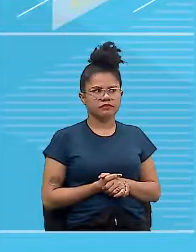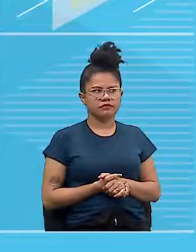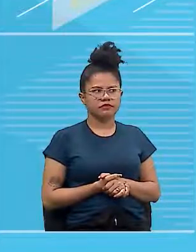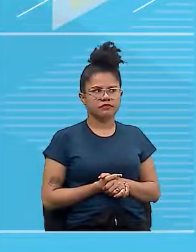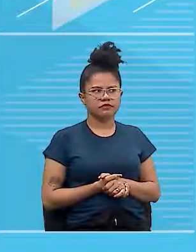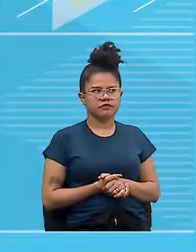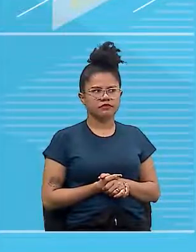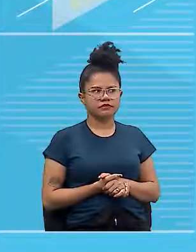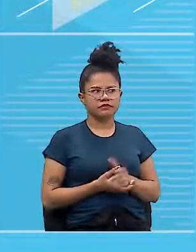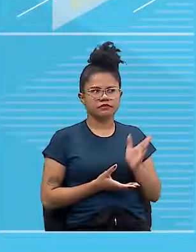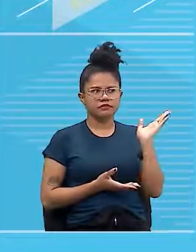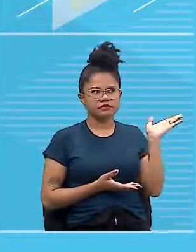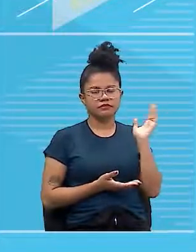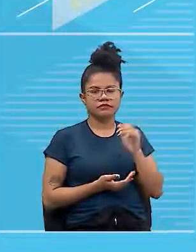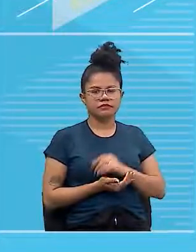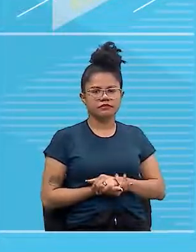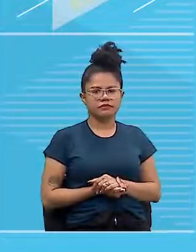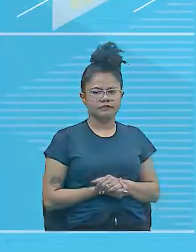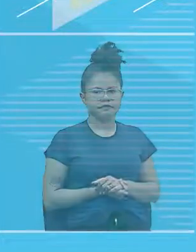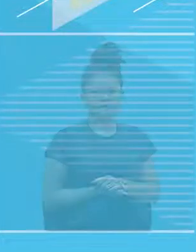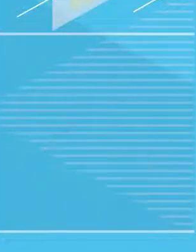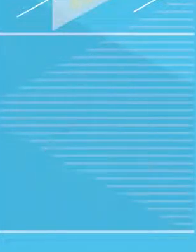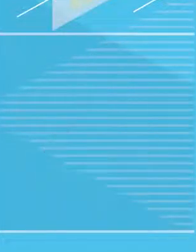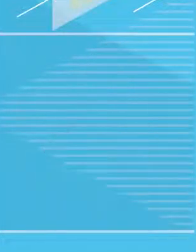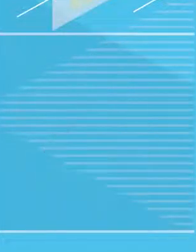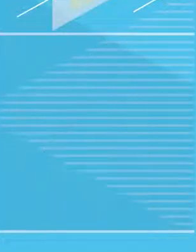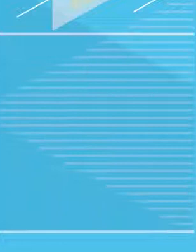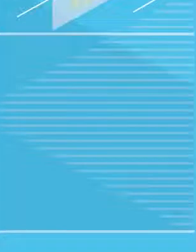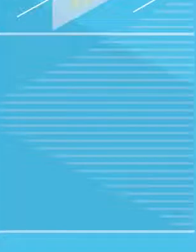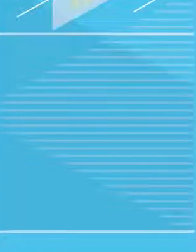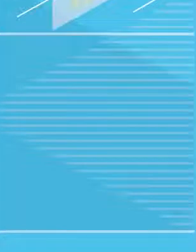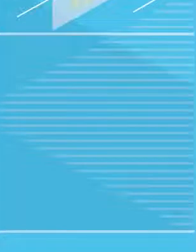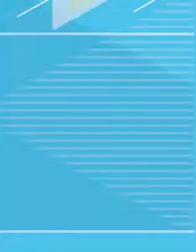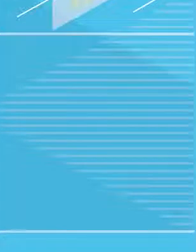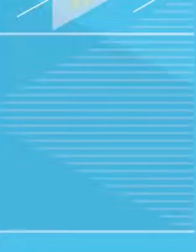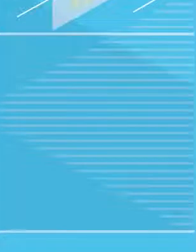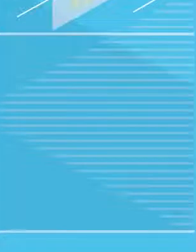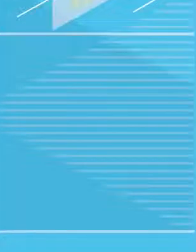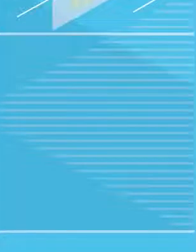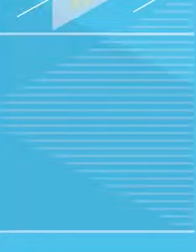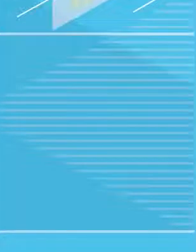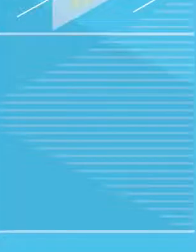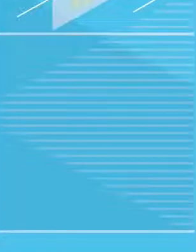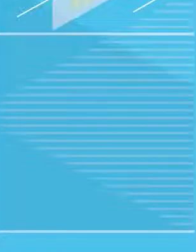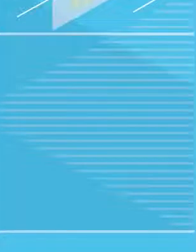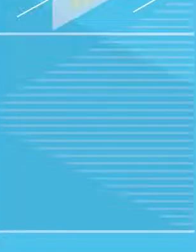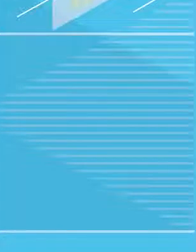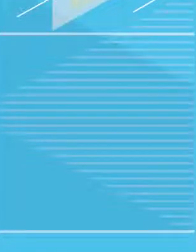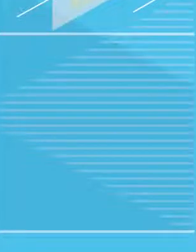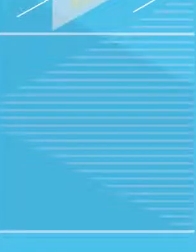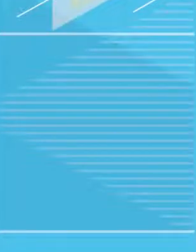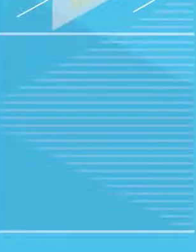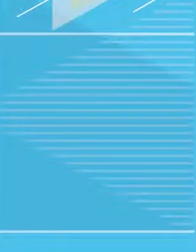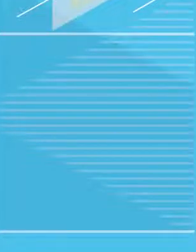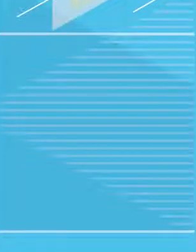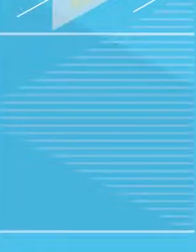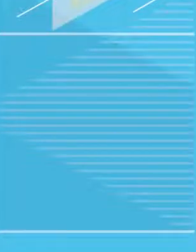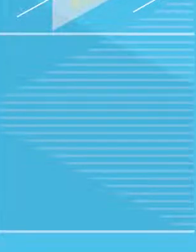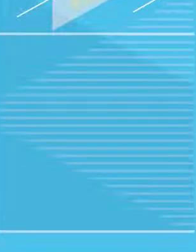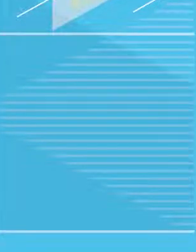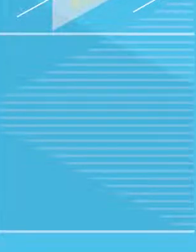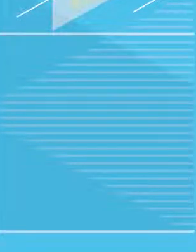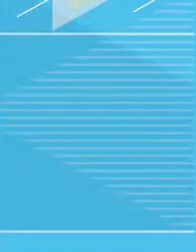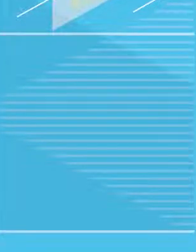calcular energia produzida a partir do consumo de alimentos para a gente vai realmente de fato